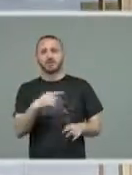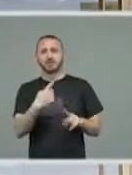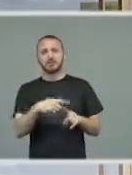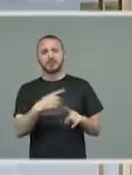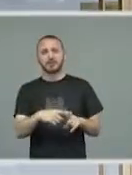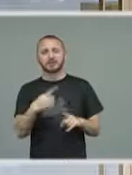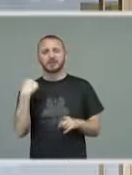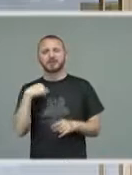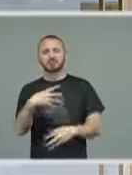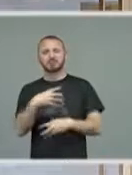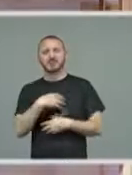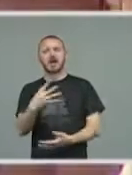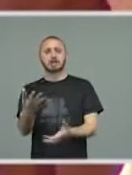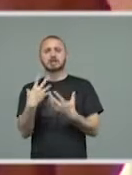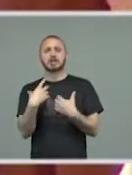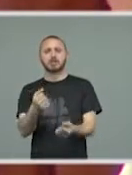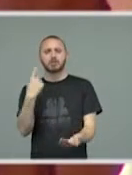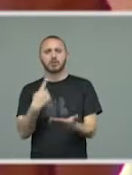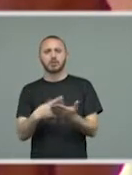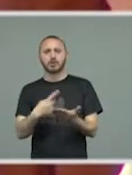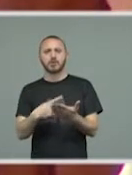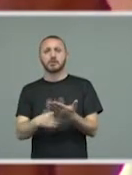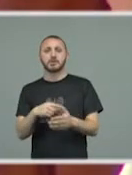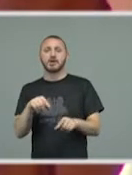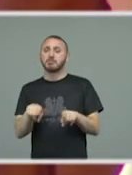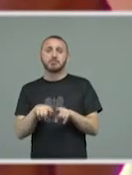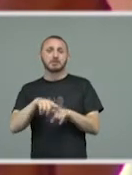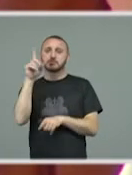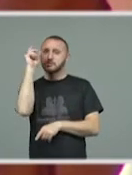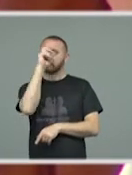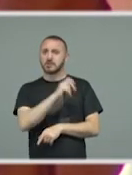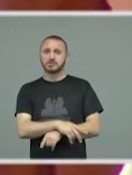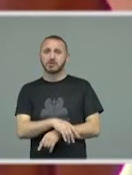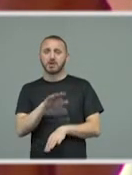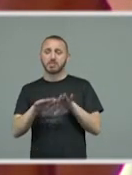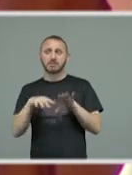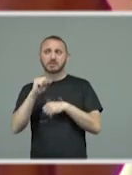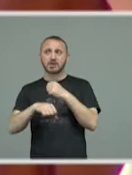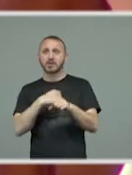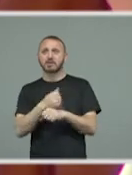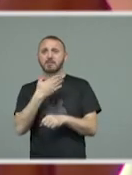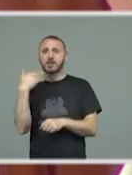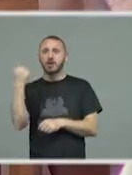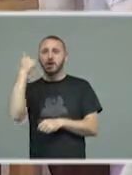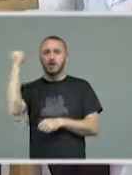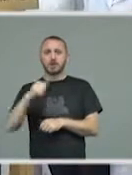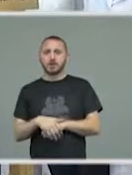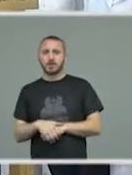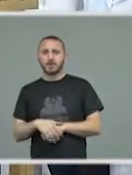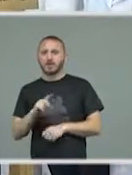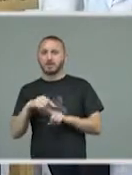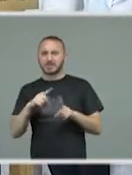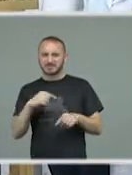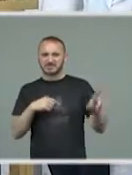coração de Jesus, num outro ano, tenhamos estrutura melhor. Mas não é atrás da estrutura que você